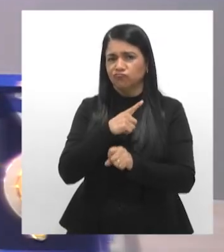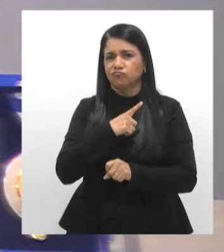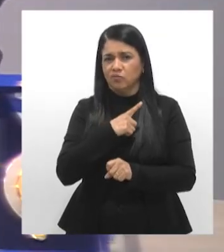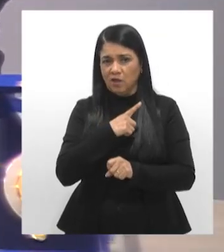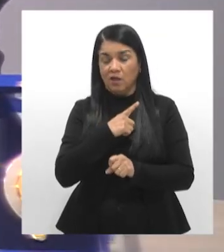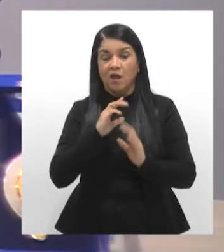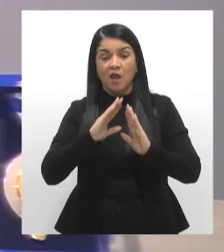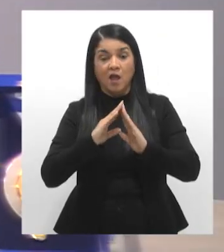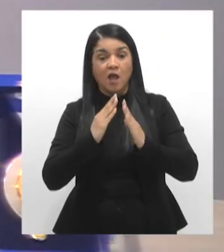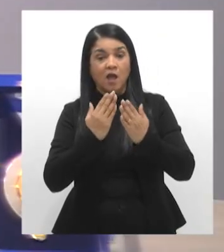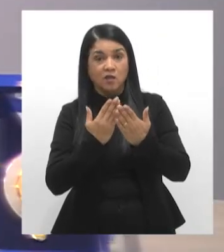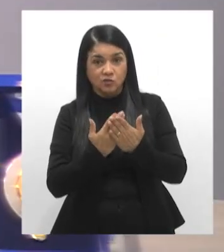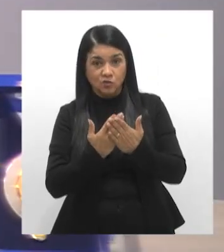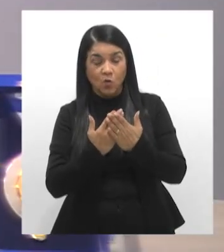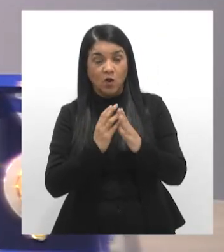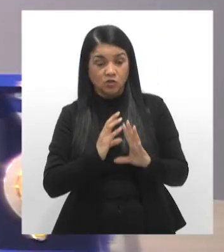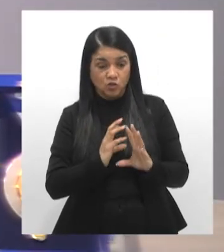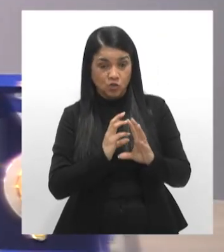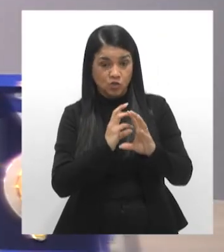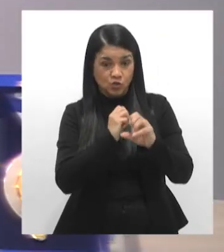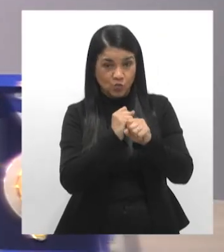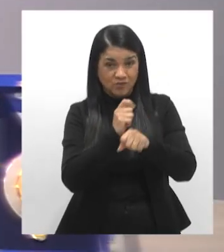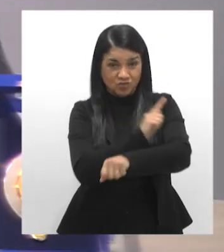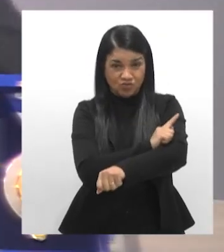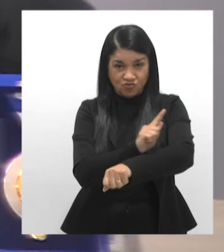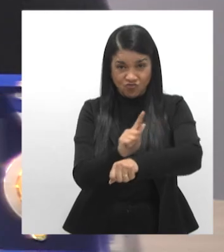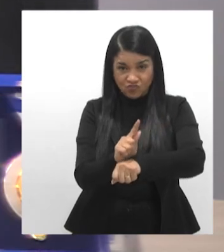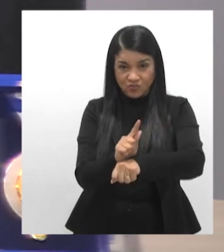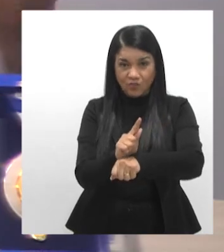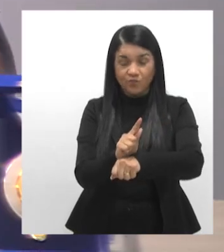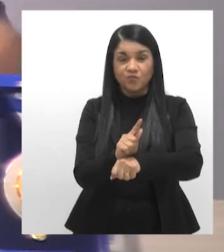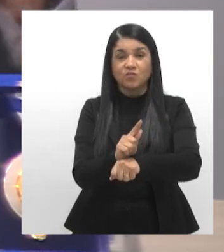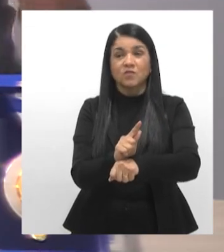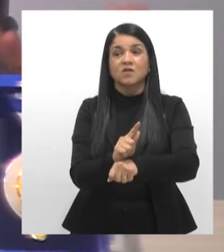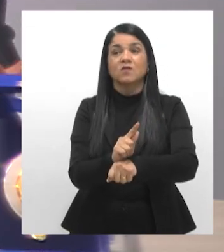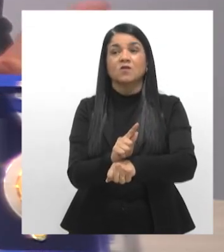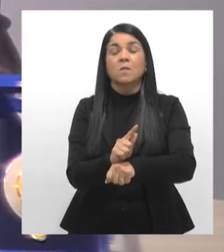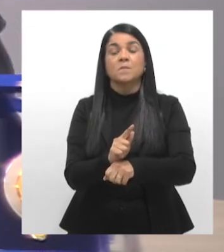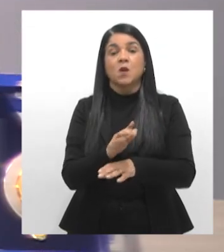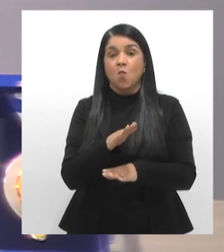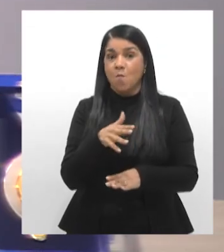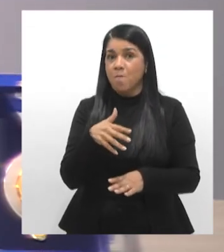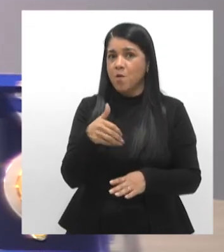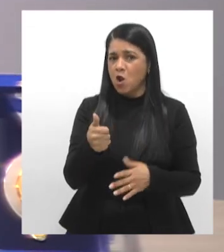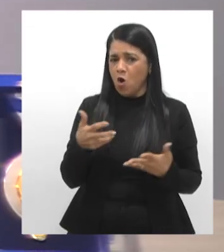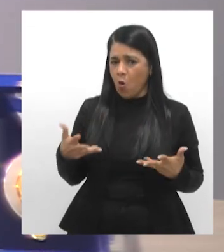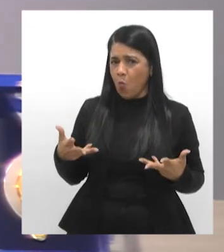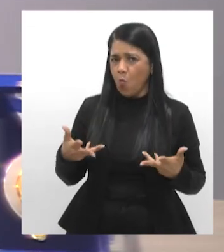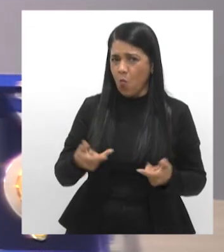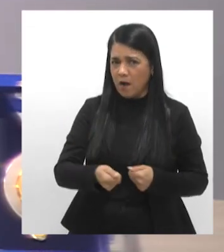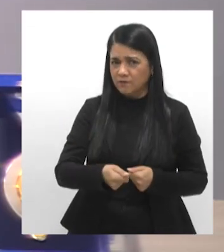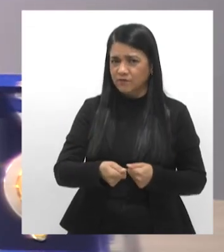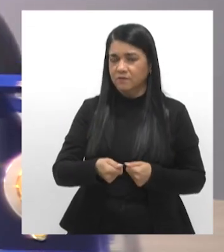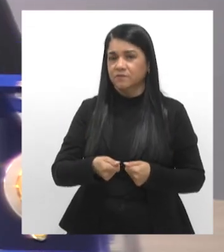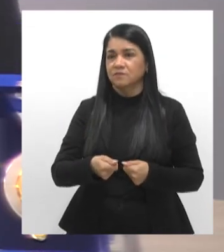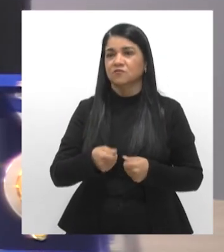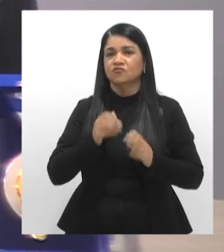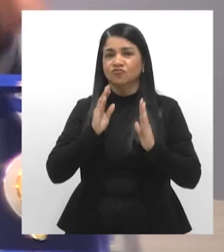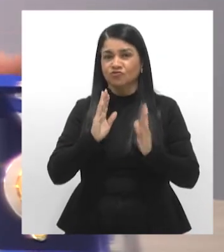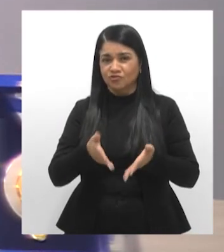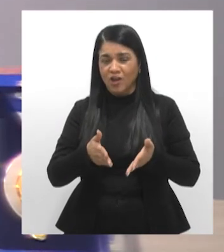a Escola de Contas de Gestão para qualificar melhor quem já